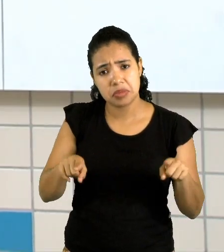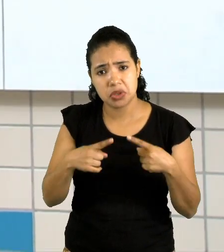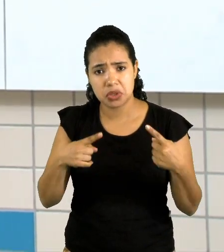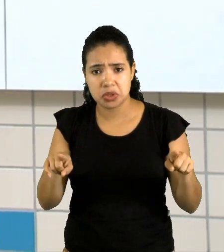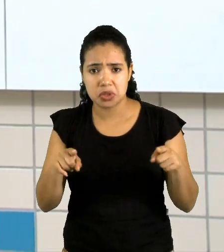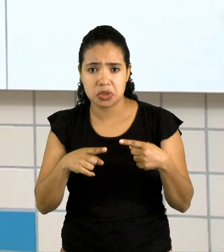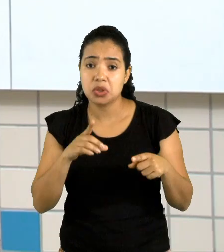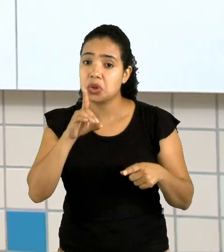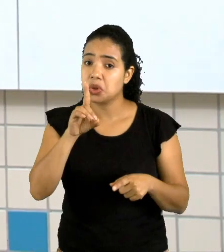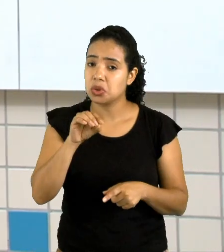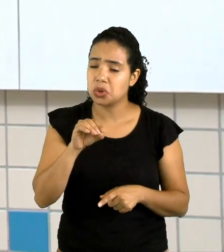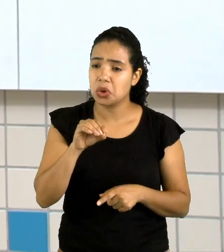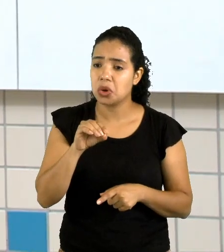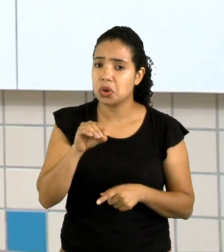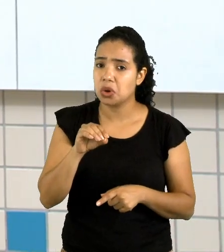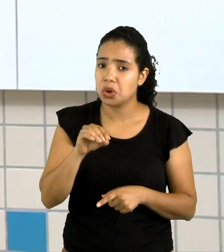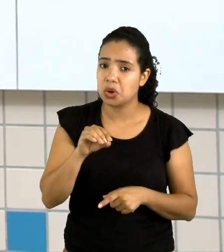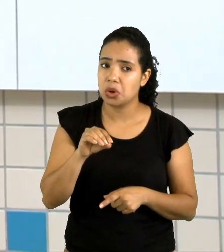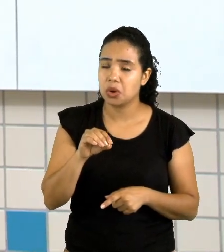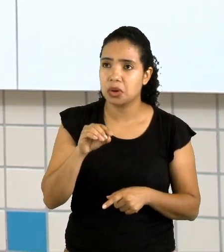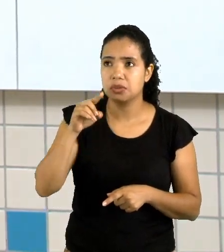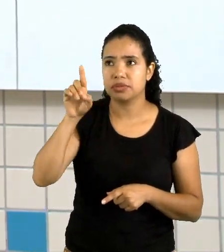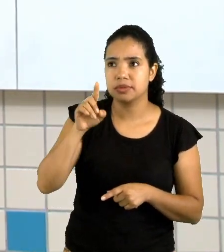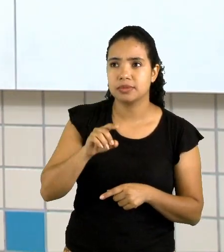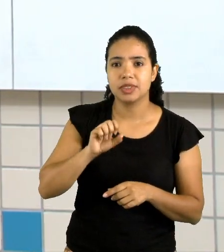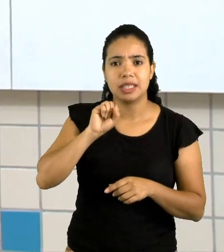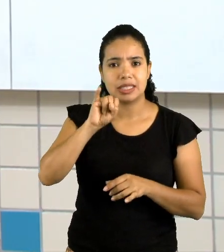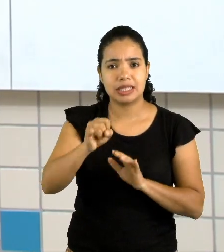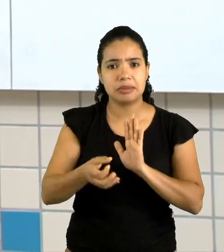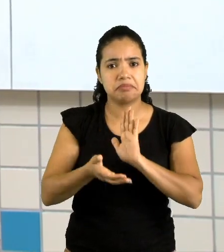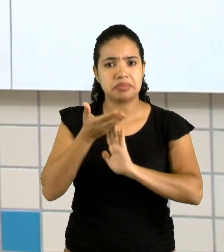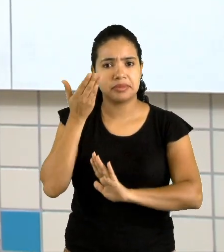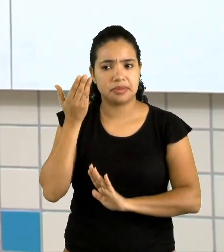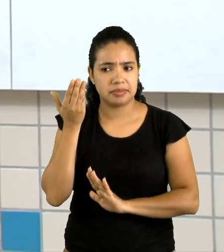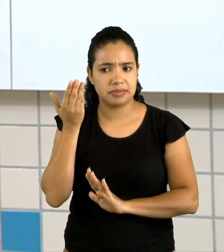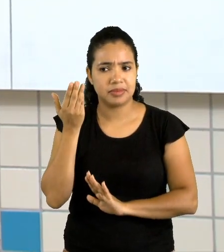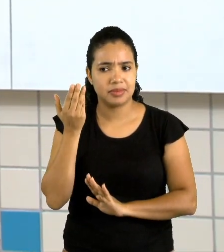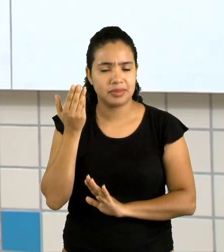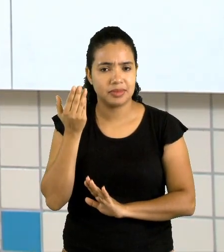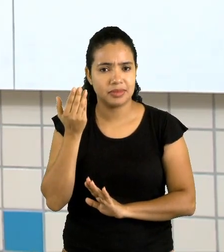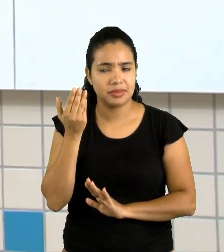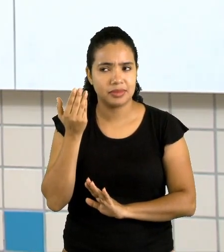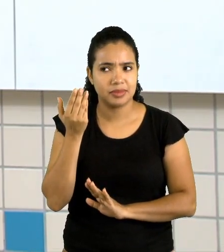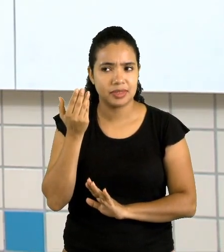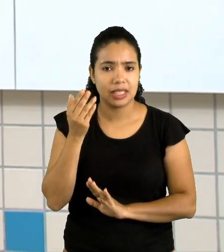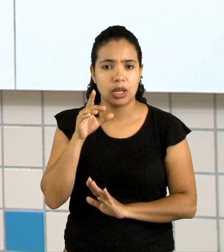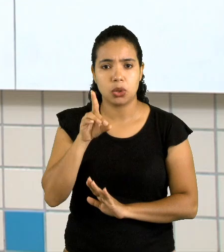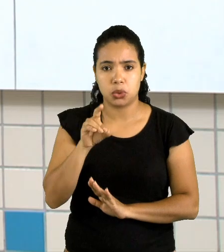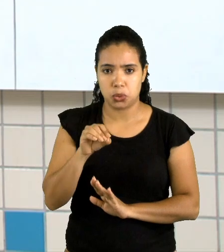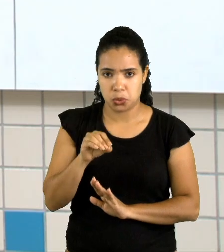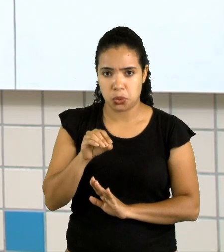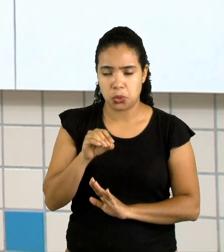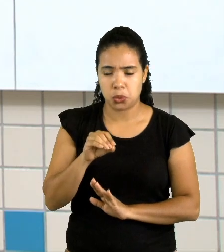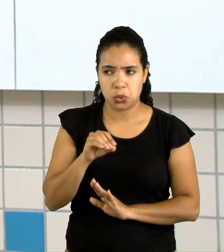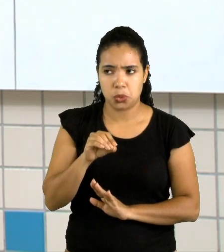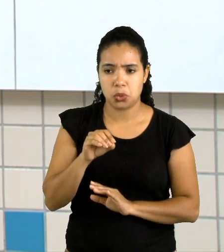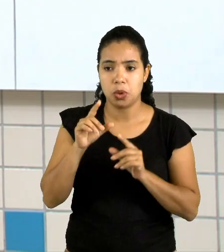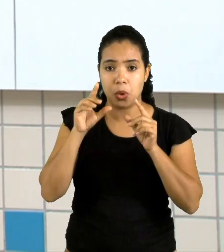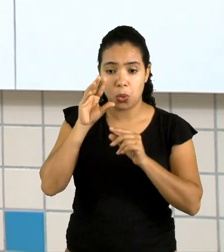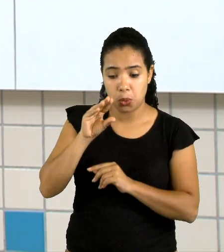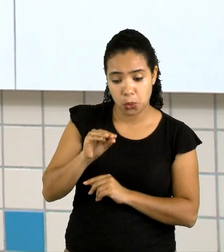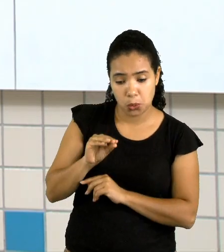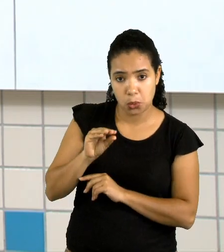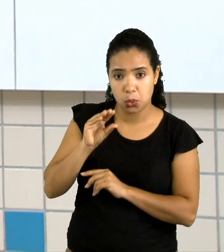ré, mi, fá, sol. Não tem dó? E se eu tiro o acento dela? Ficou o quê? Dó. O que é